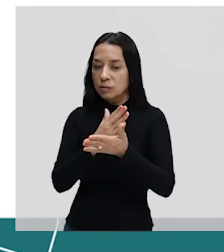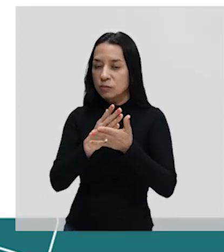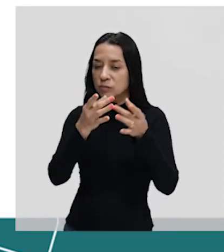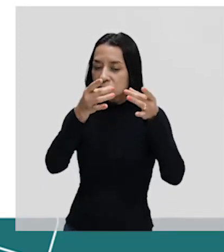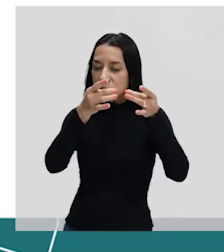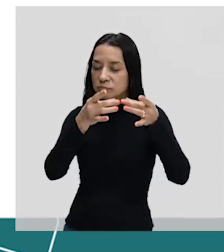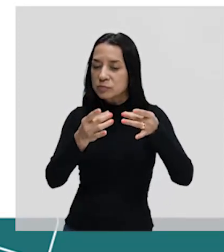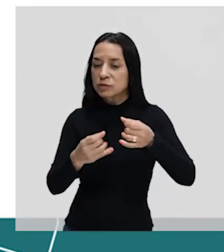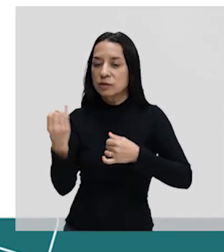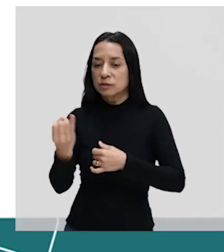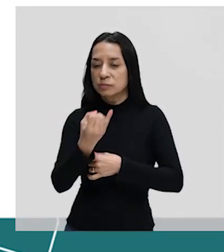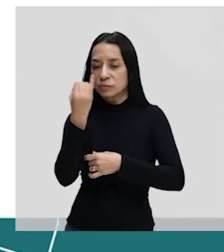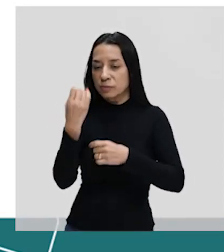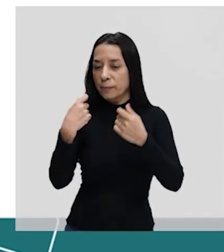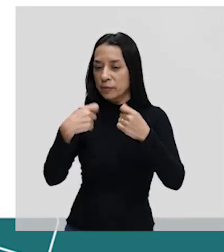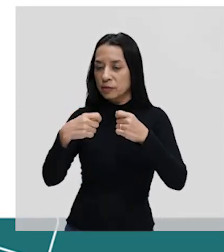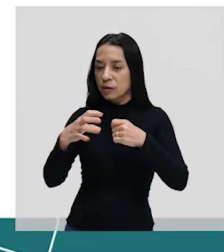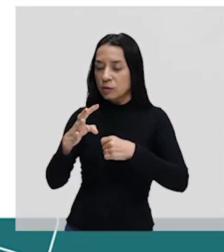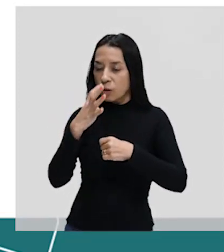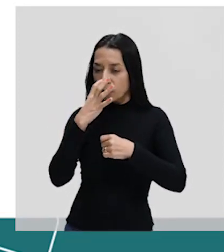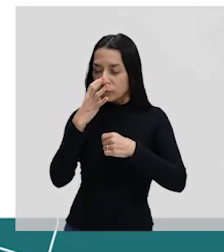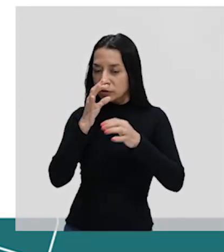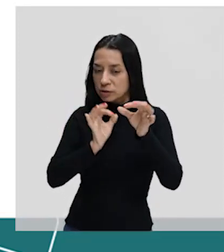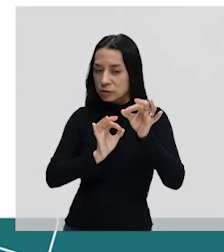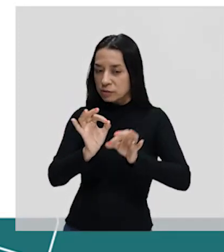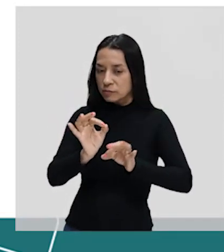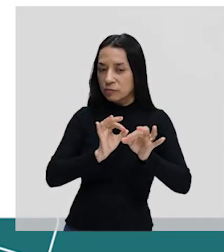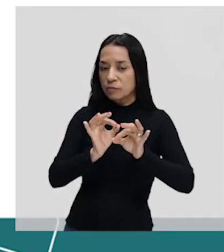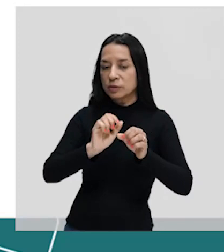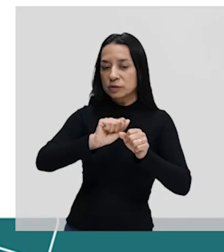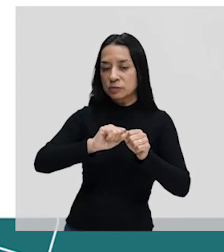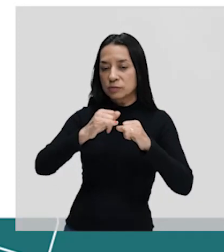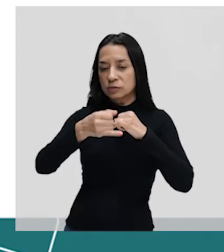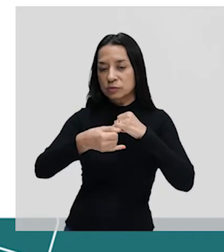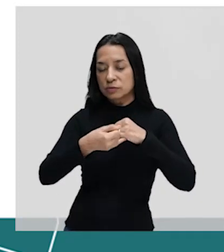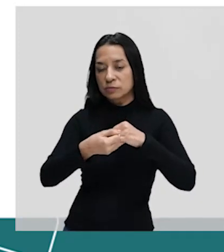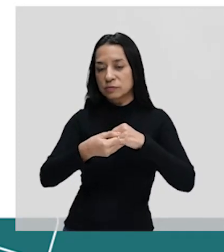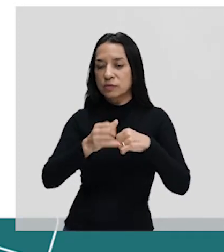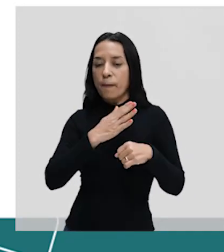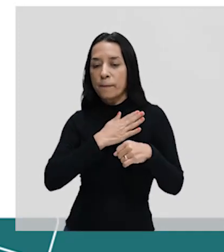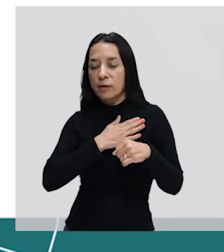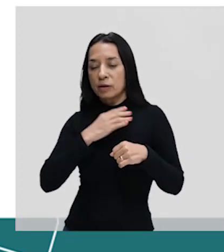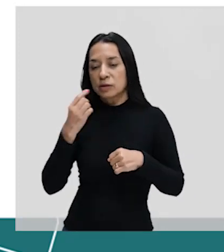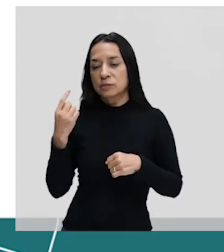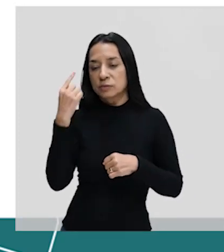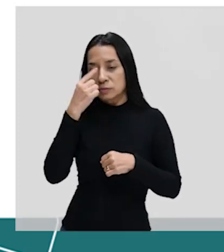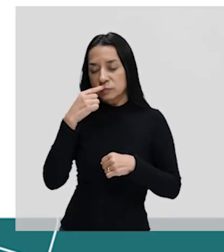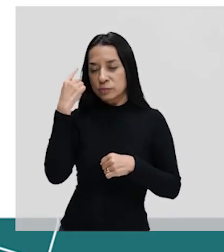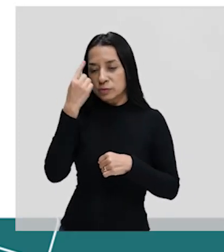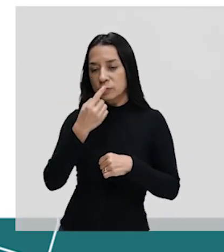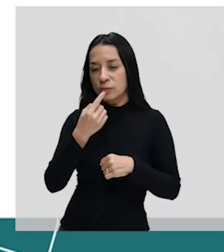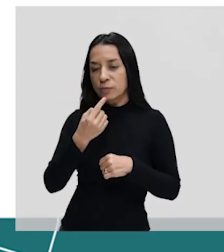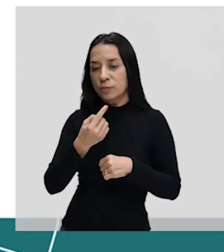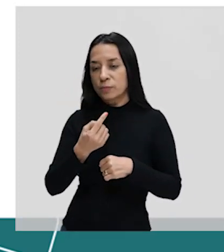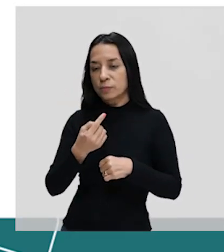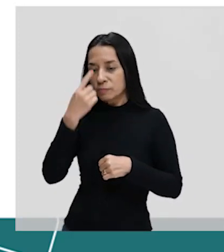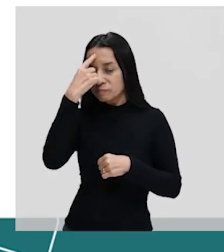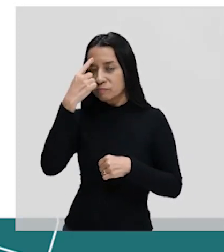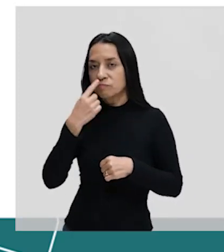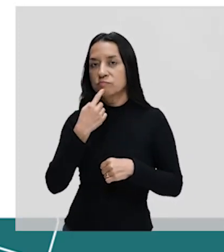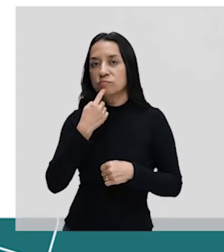na formação dos adjetivos pátrios em espanhol. É o que nós vamos conferir a seguir. Aí eu trouxe para vocês aqui uma imagem,